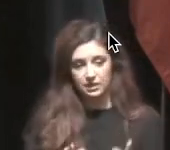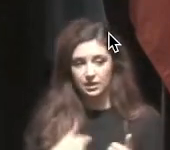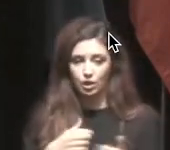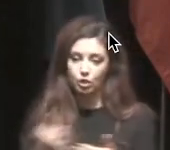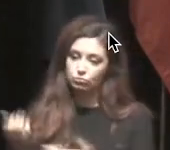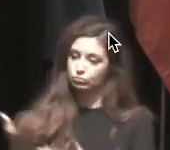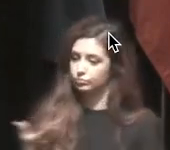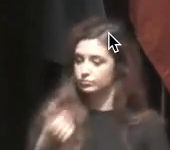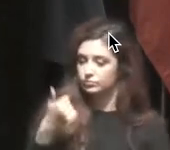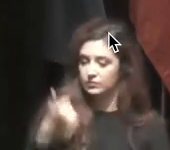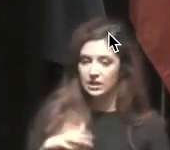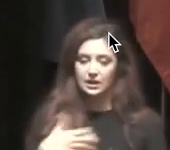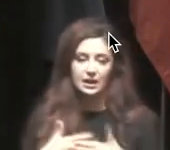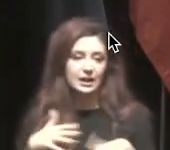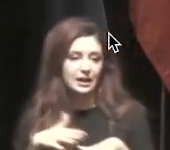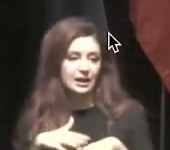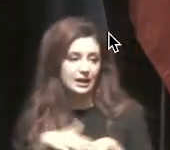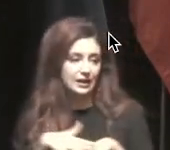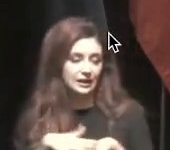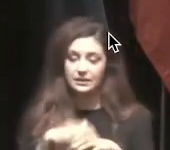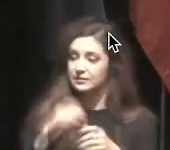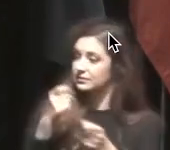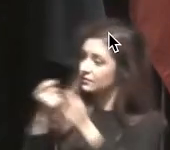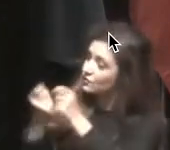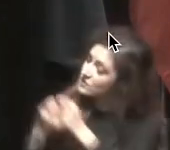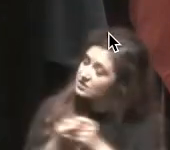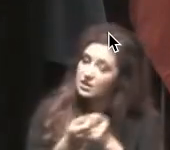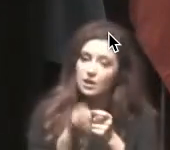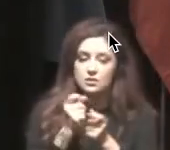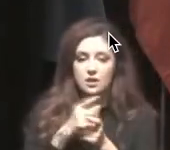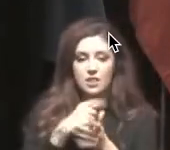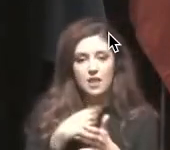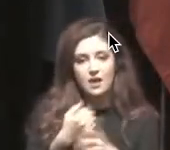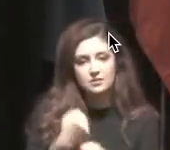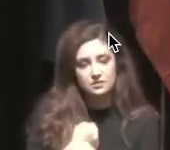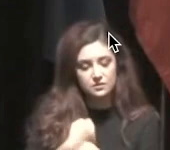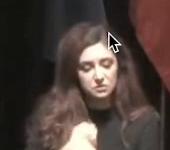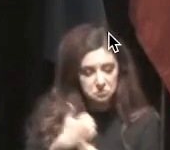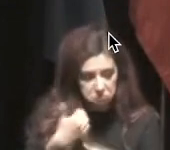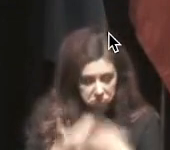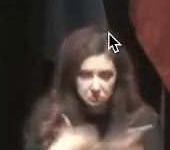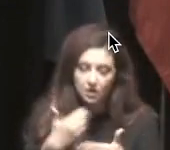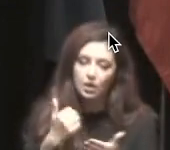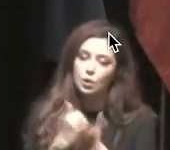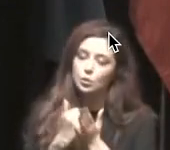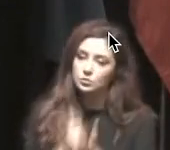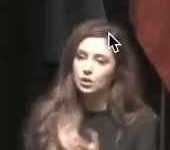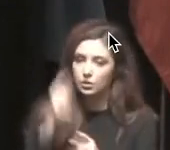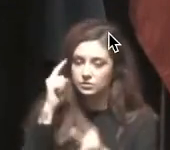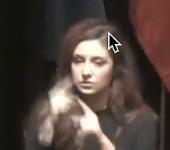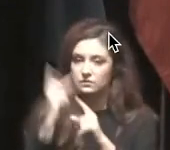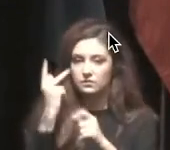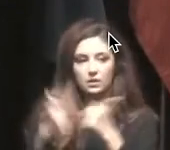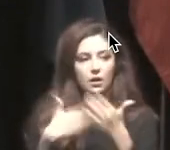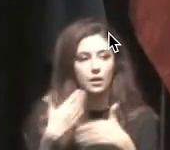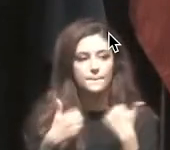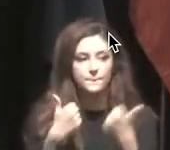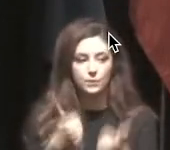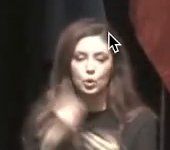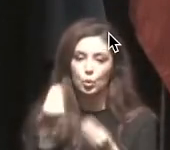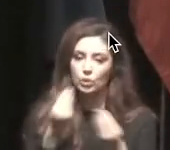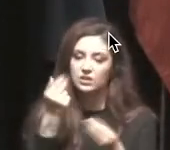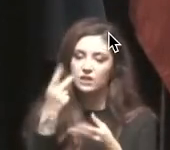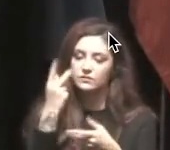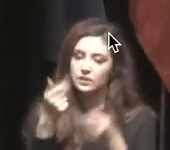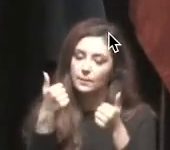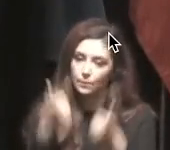somos bem acolhidos, onde temos rede de vizinhança, onde sabemos que podemos contar com os serviços, os apoios, a comunidade para termos uma boa vida, uma boa qualidade de